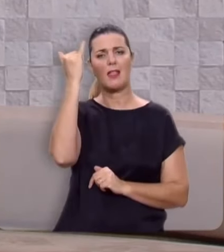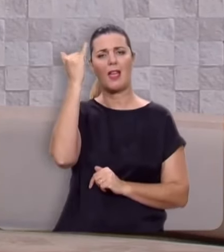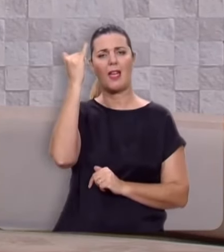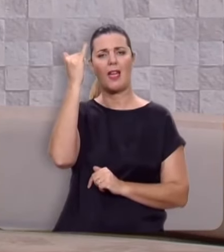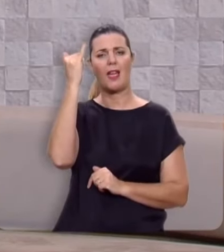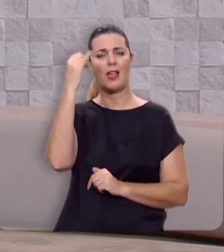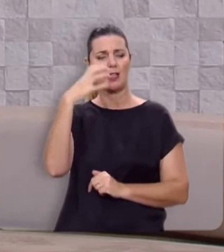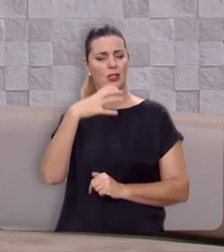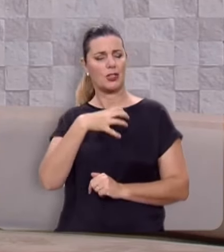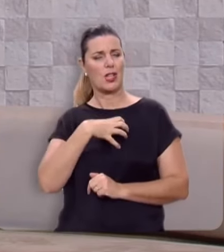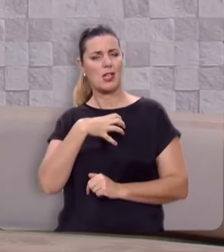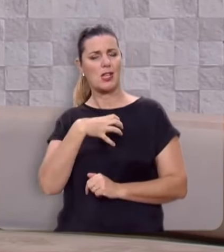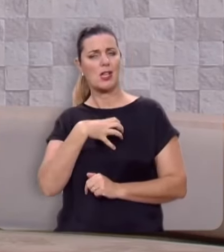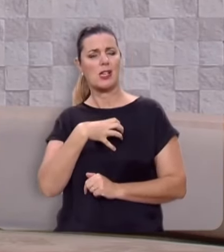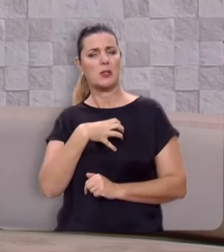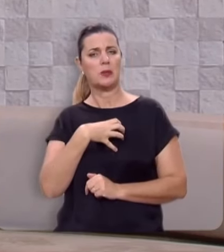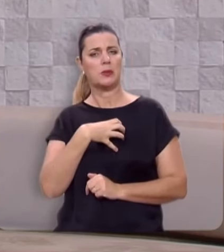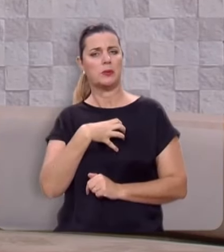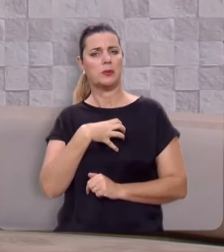idealista,